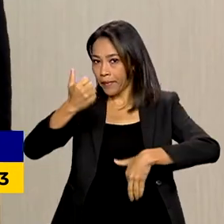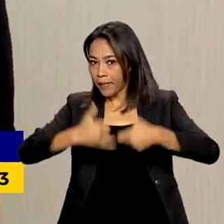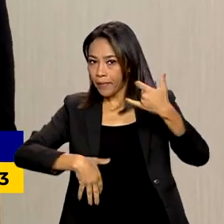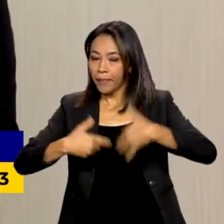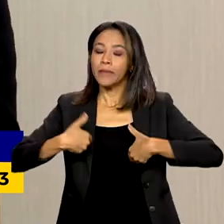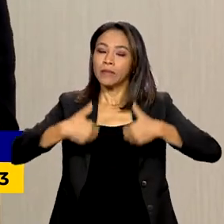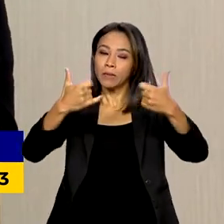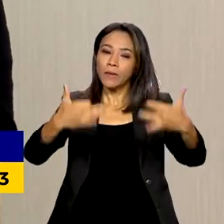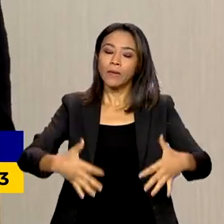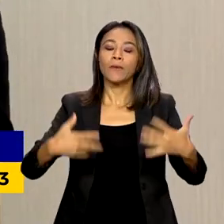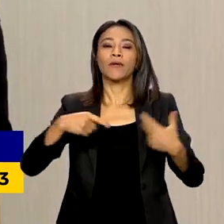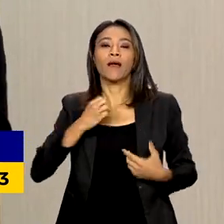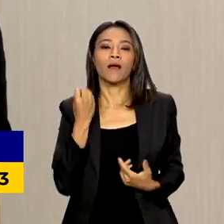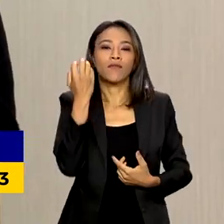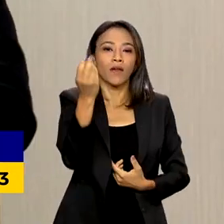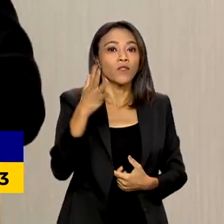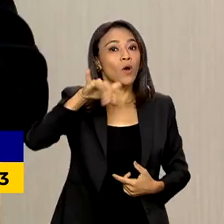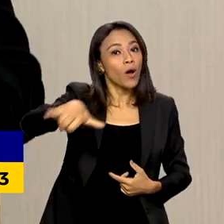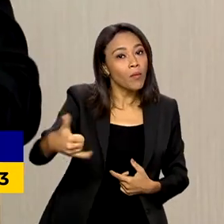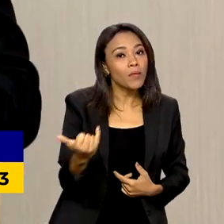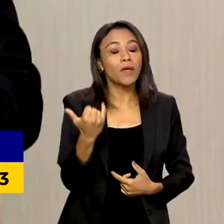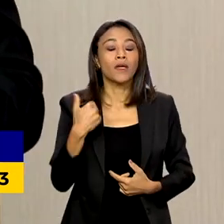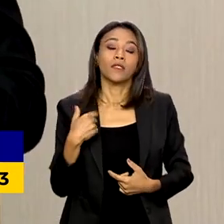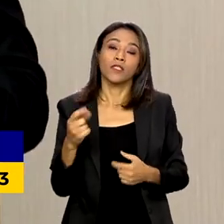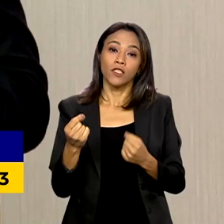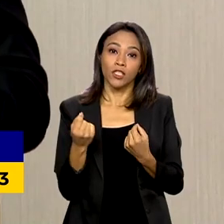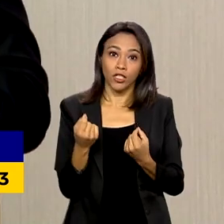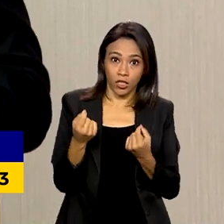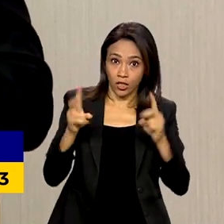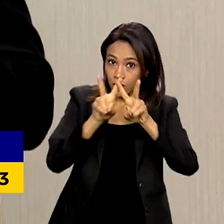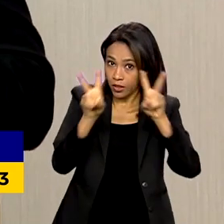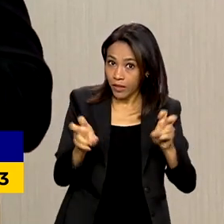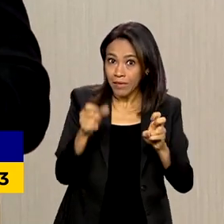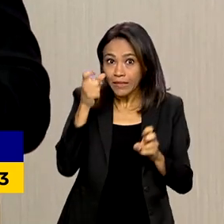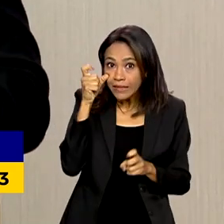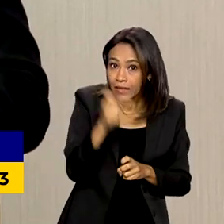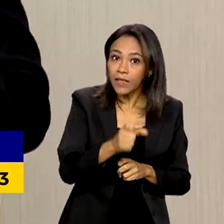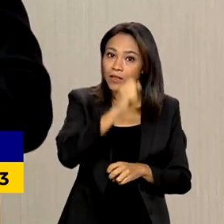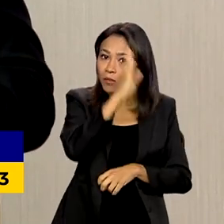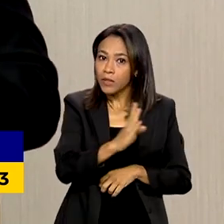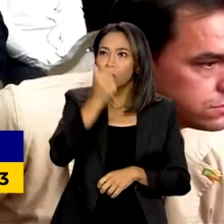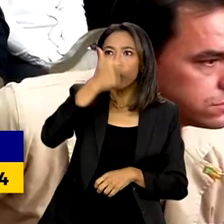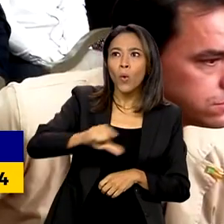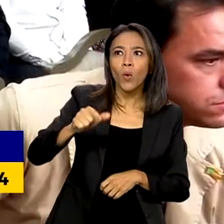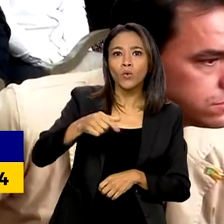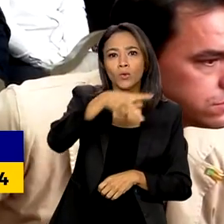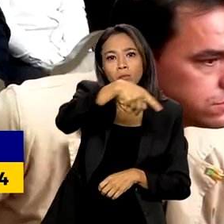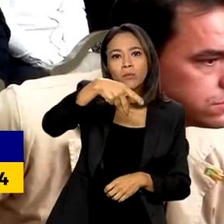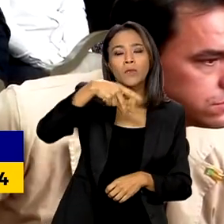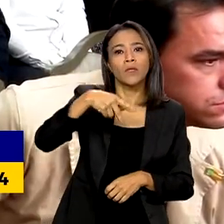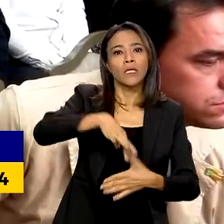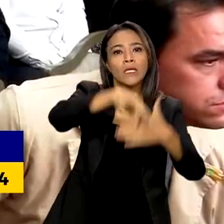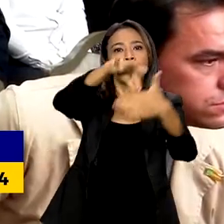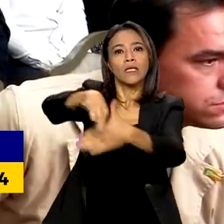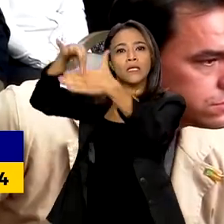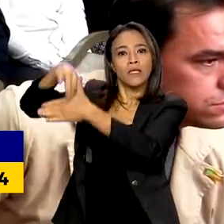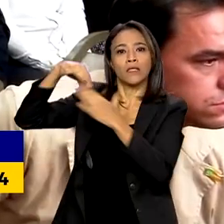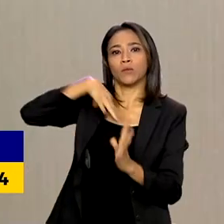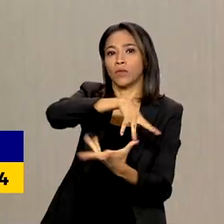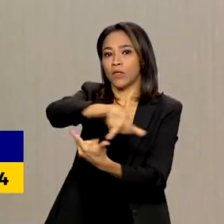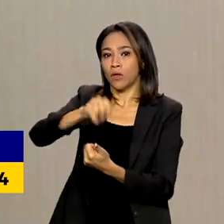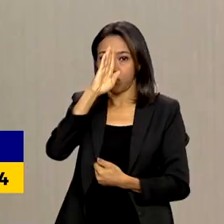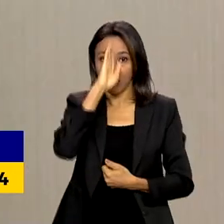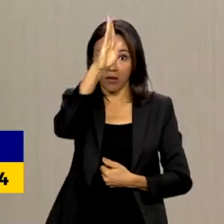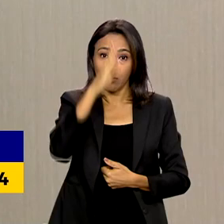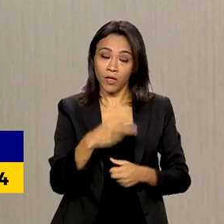também foi oportunidade para tratar de assuntos de interesse do Brasil com outros líderes mundiais com destaque para agenda ambiental